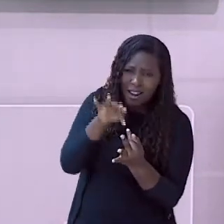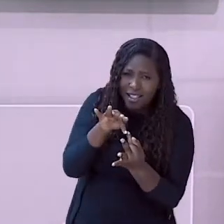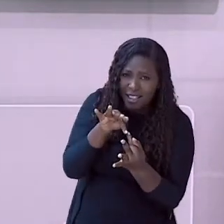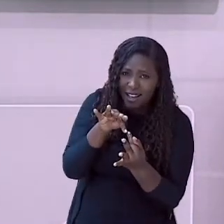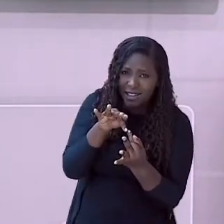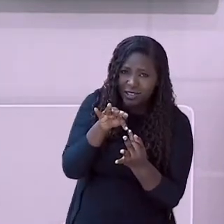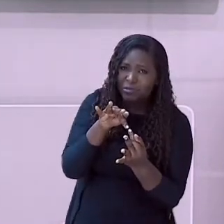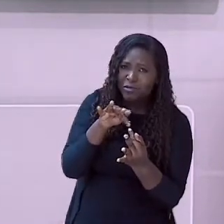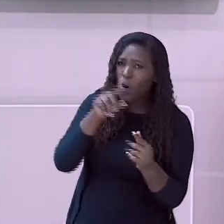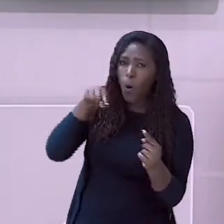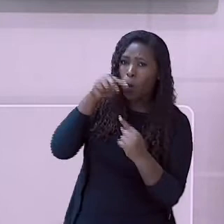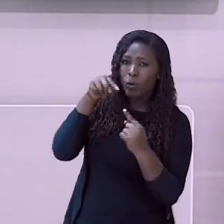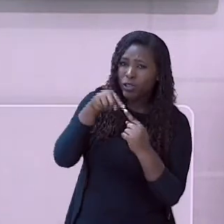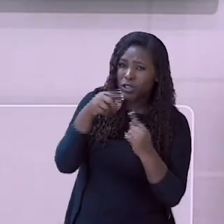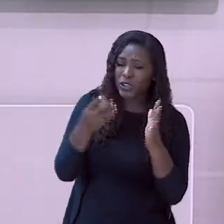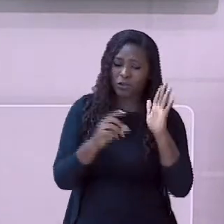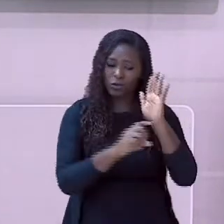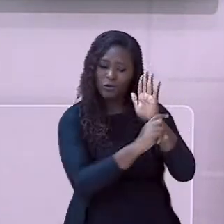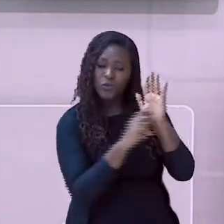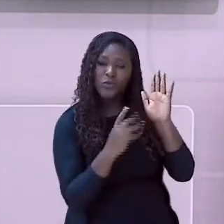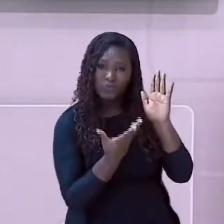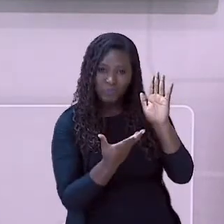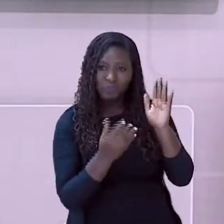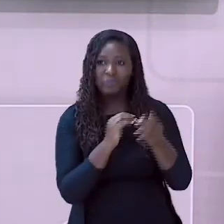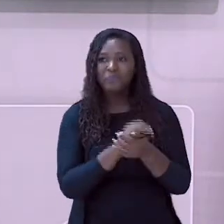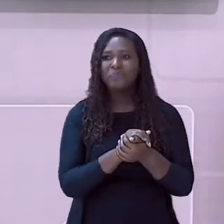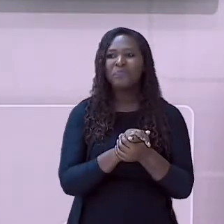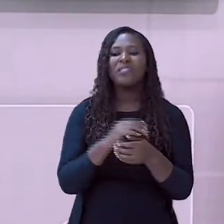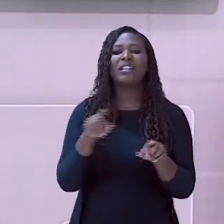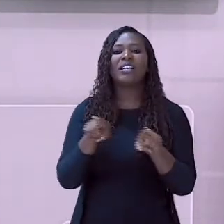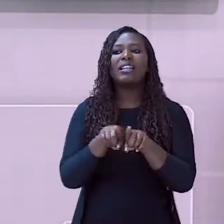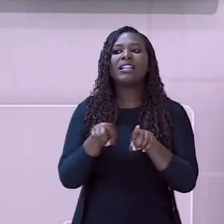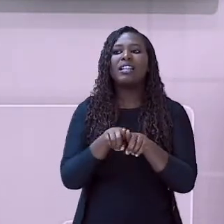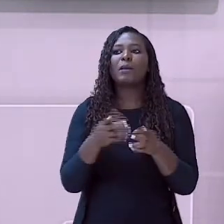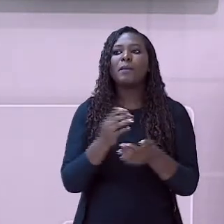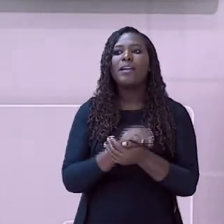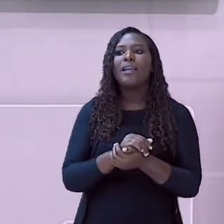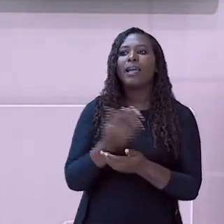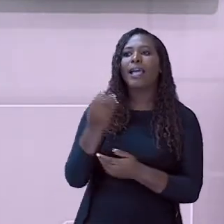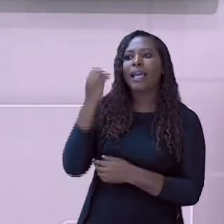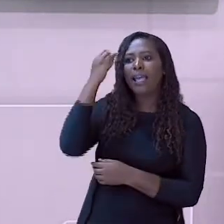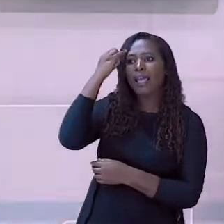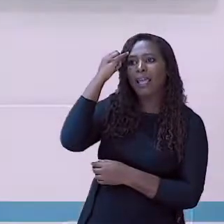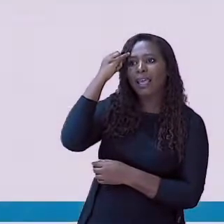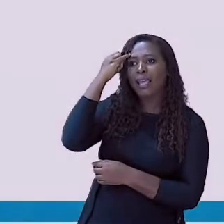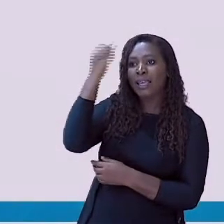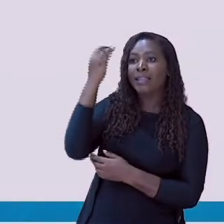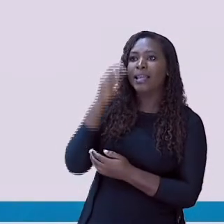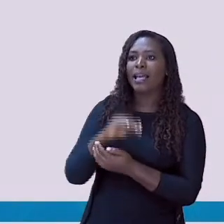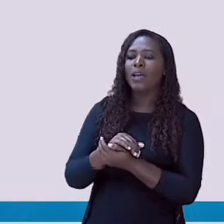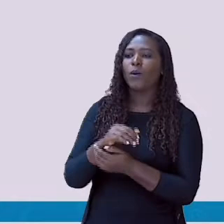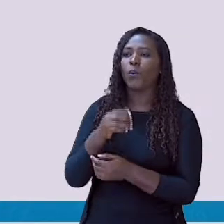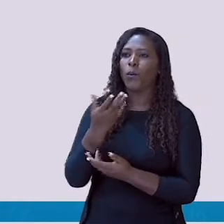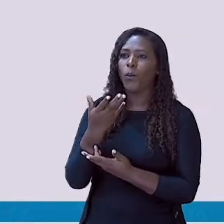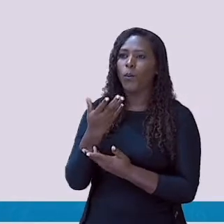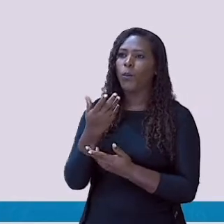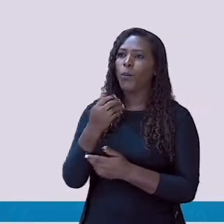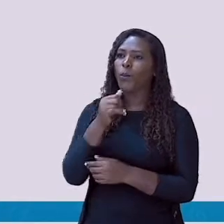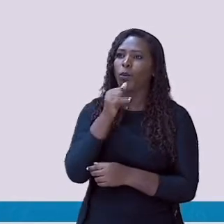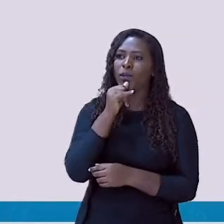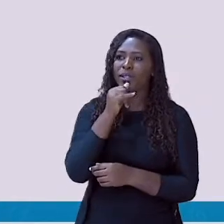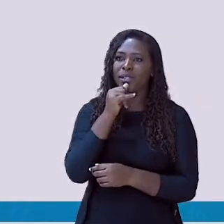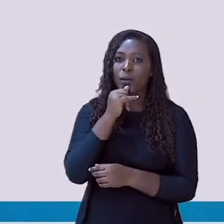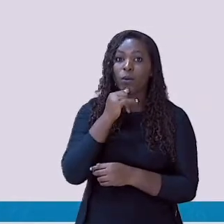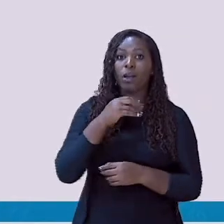ideias, seus sentimentos, podendo ser escritas ou faladas. A temática é o assunto principal